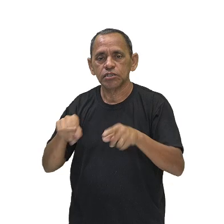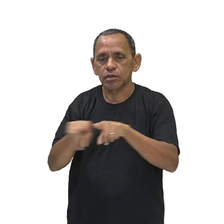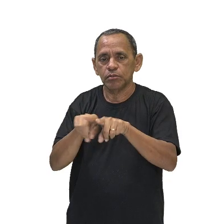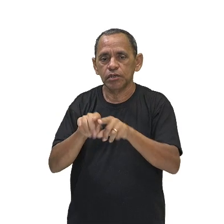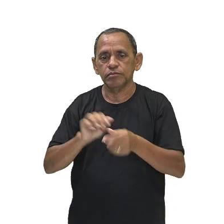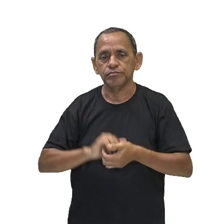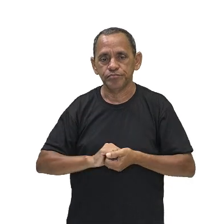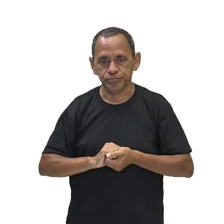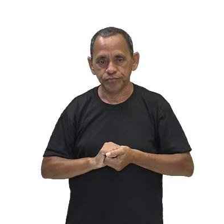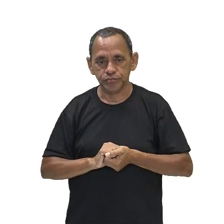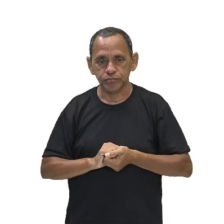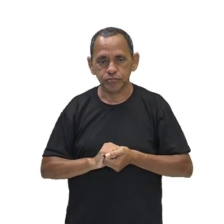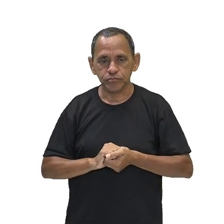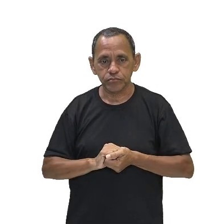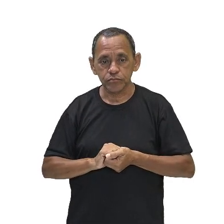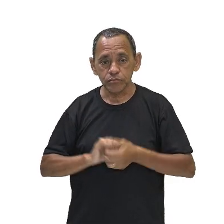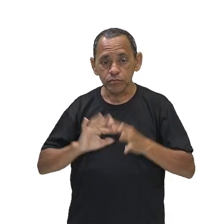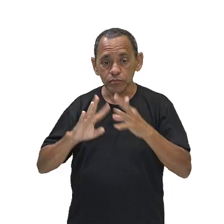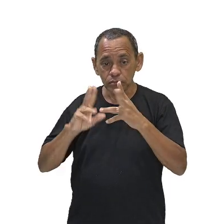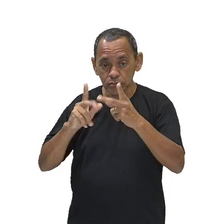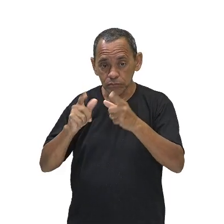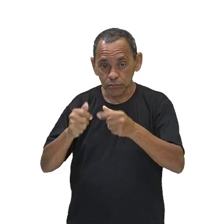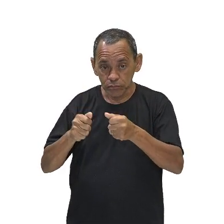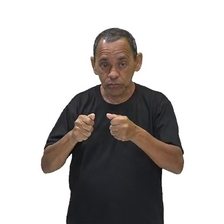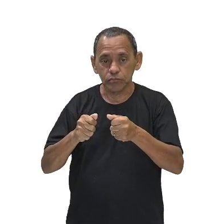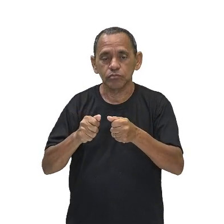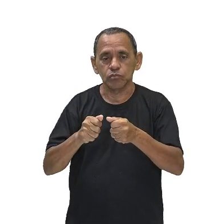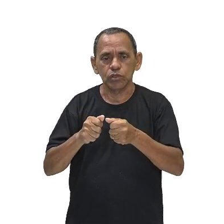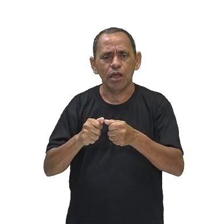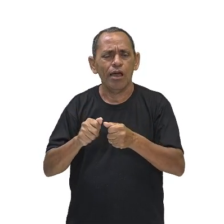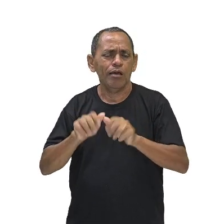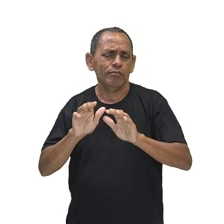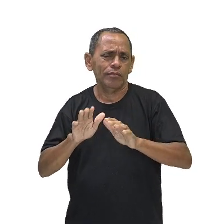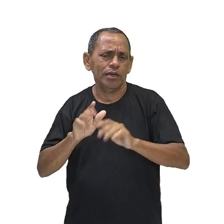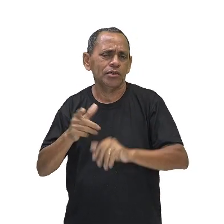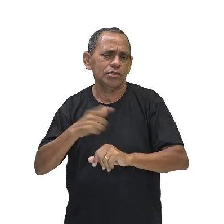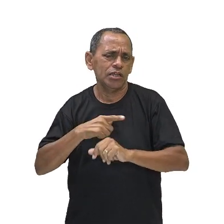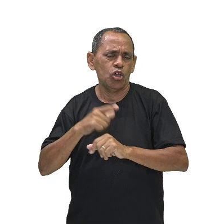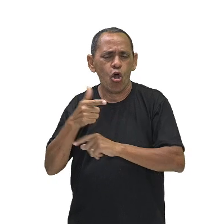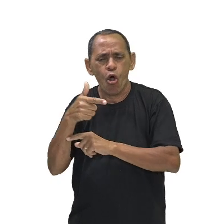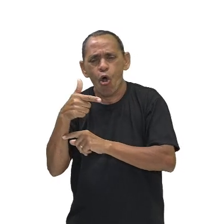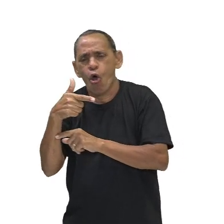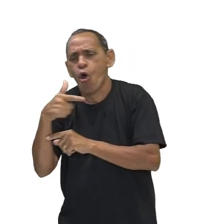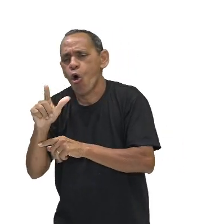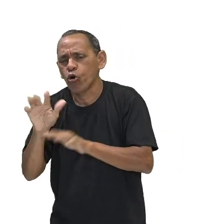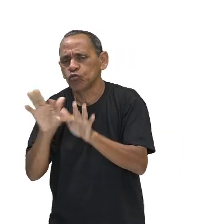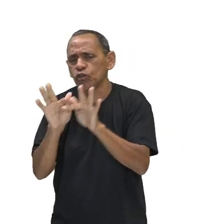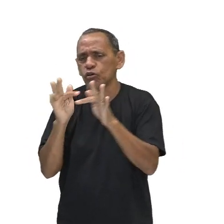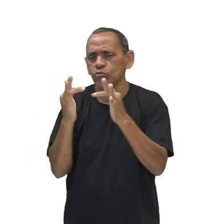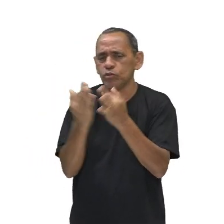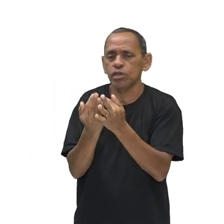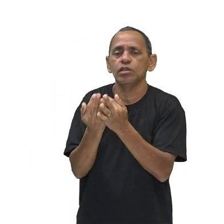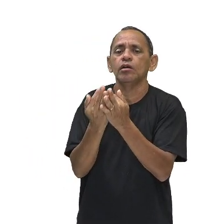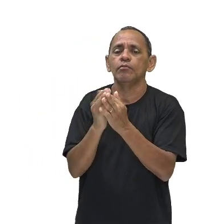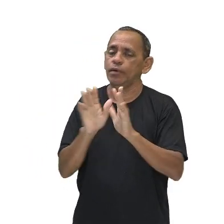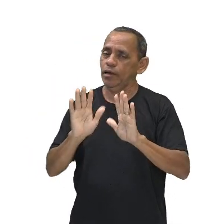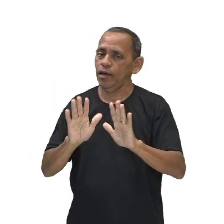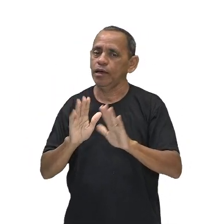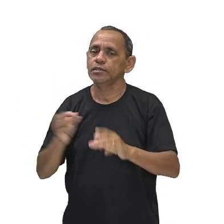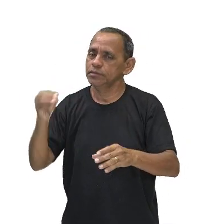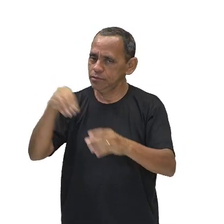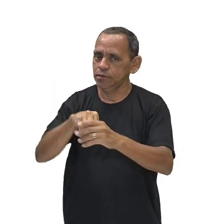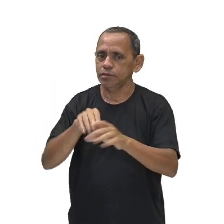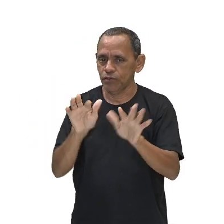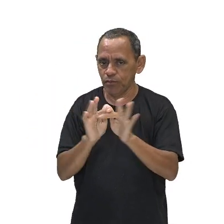Não tem como fugir. Aí você pode dizer, mas existem outros que não são consanguíneos, mas fazem parte da família, porque